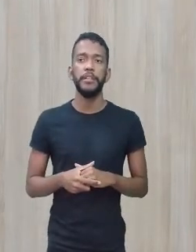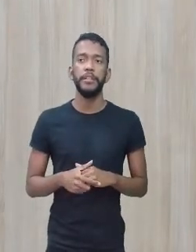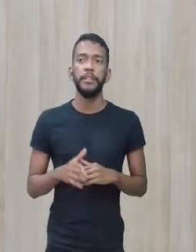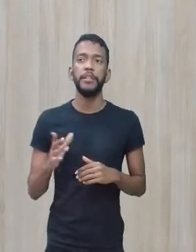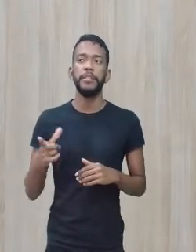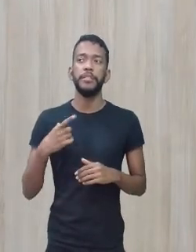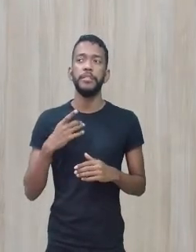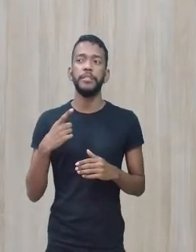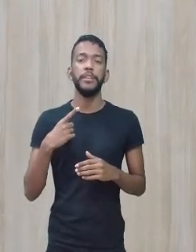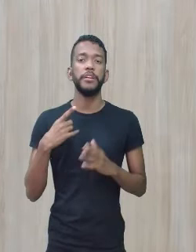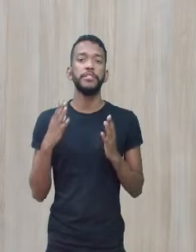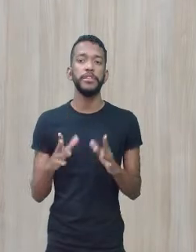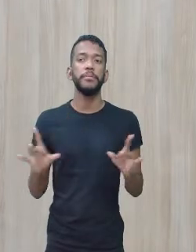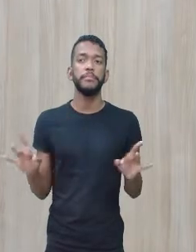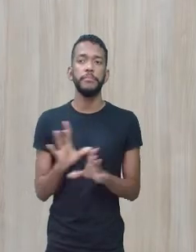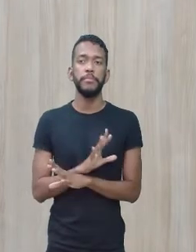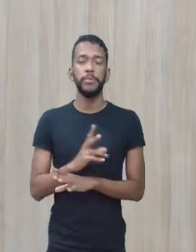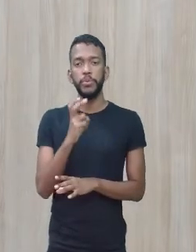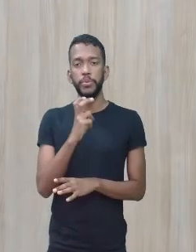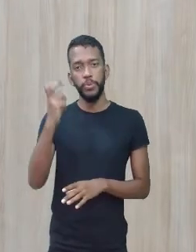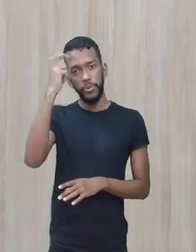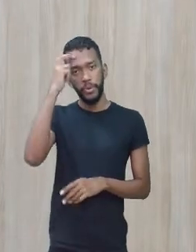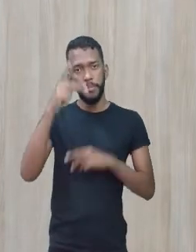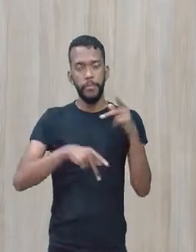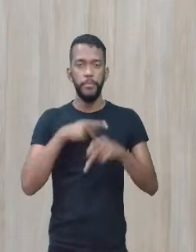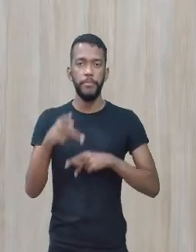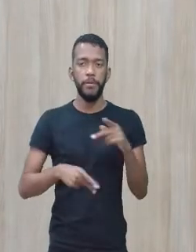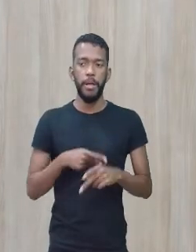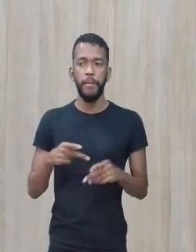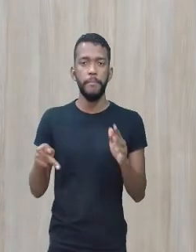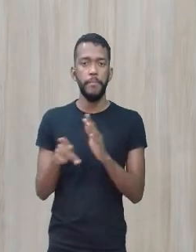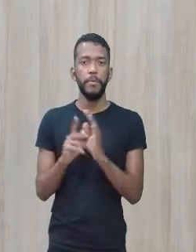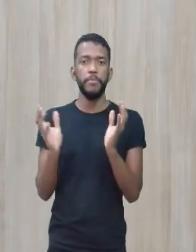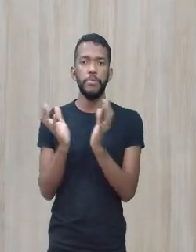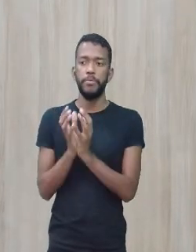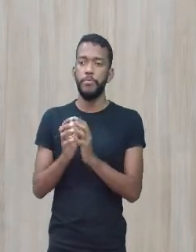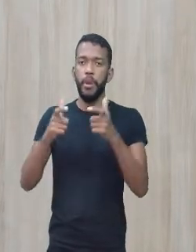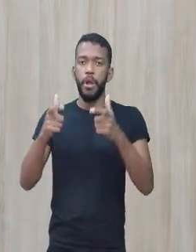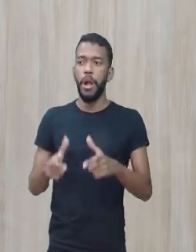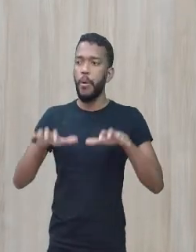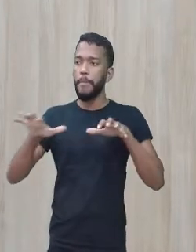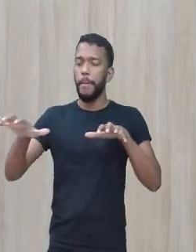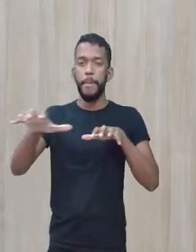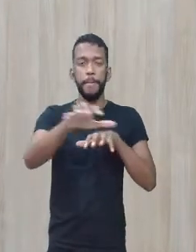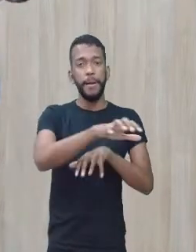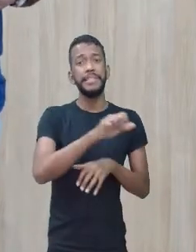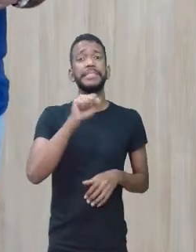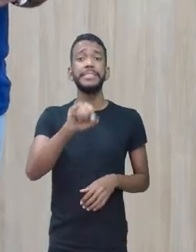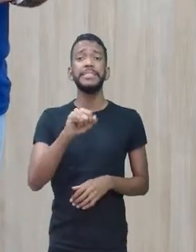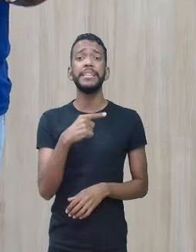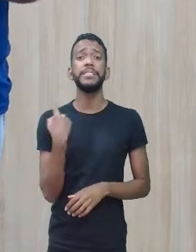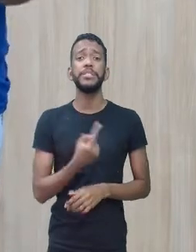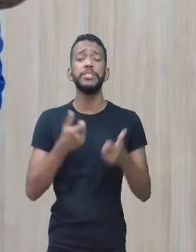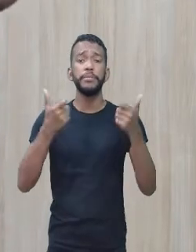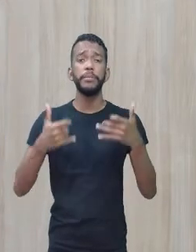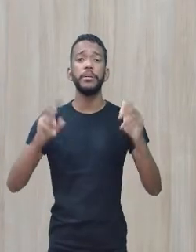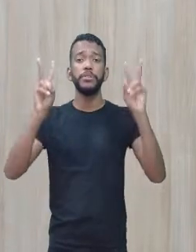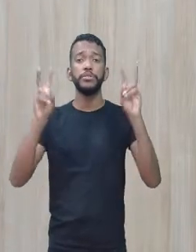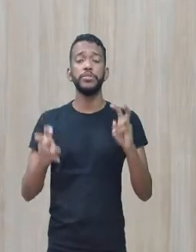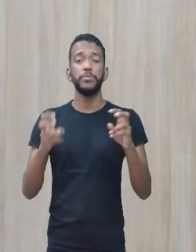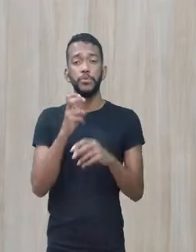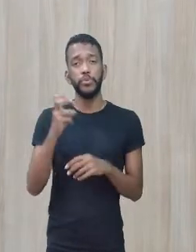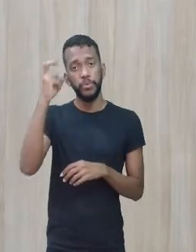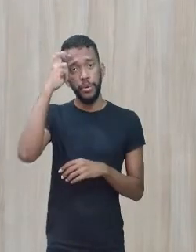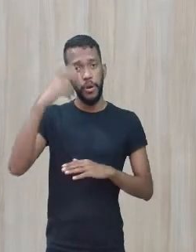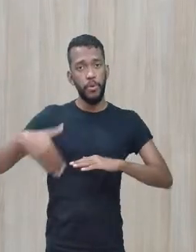do cotidiano, né, da cultura popular de determinados locais. Se a gente fala em manifestação cultural de rua,